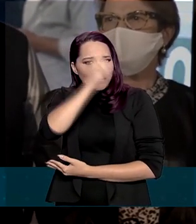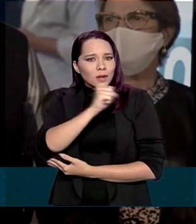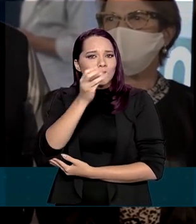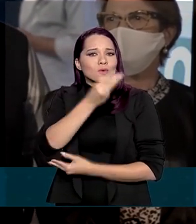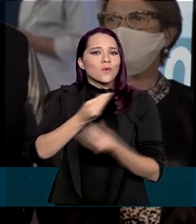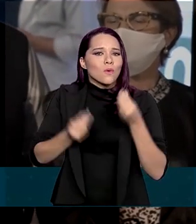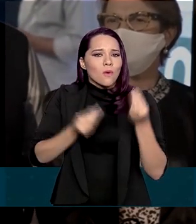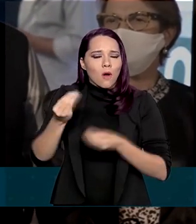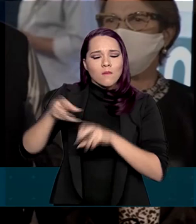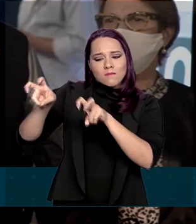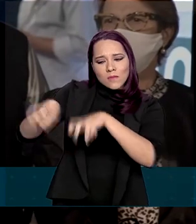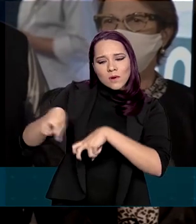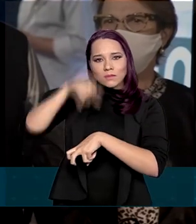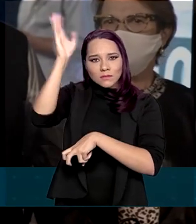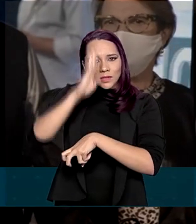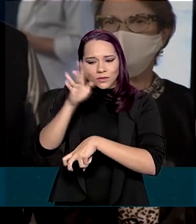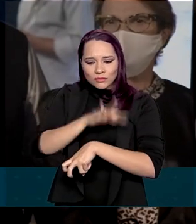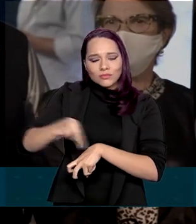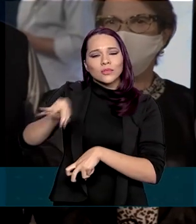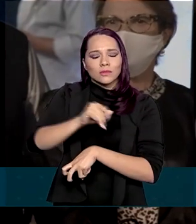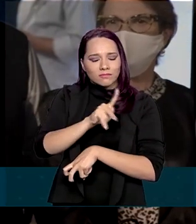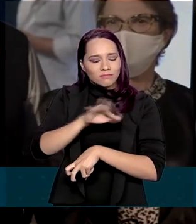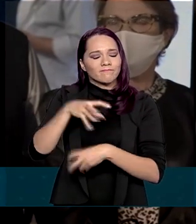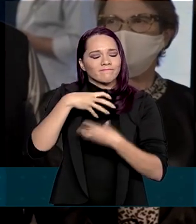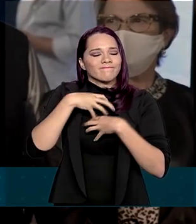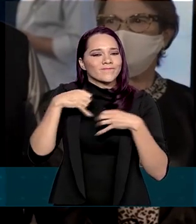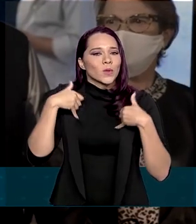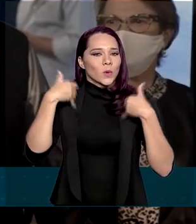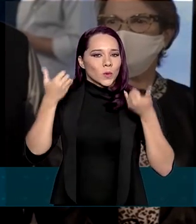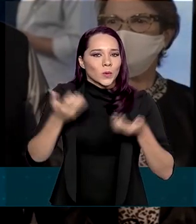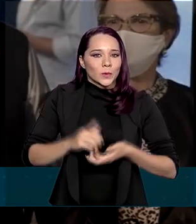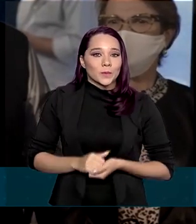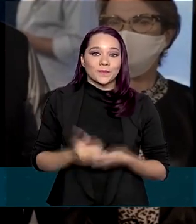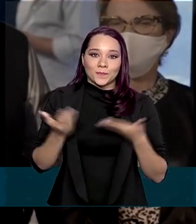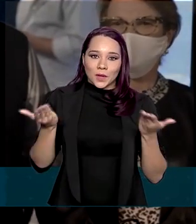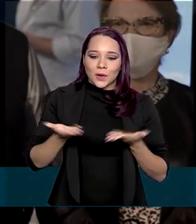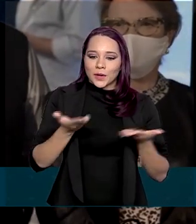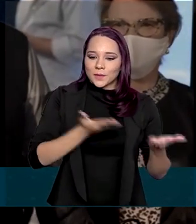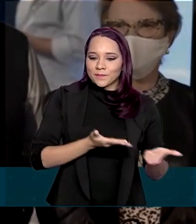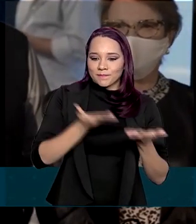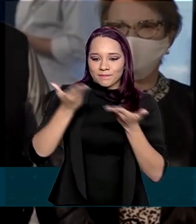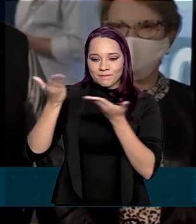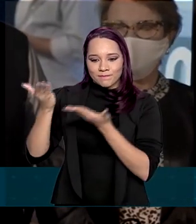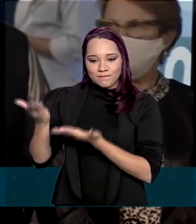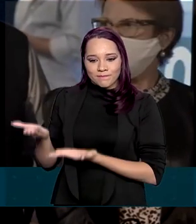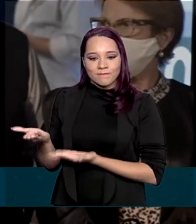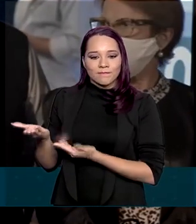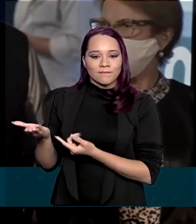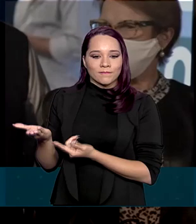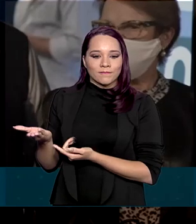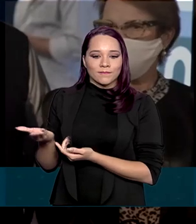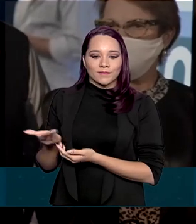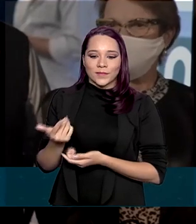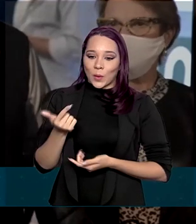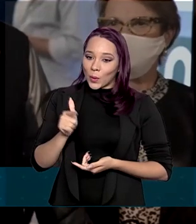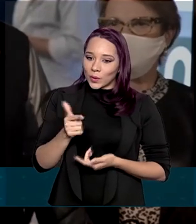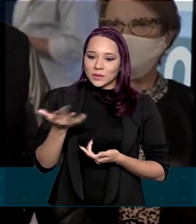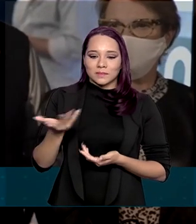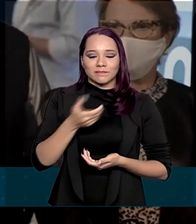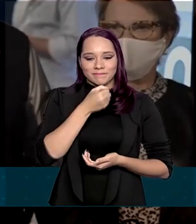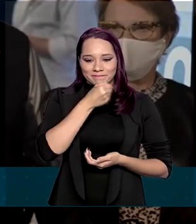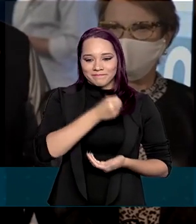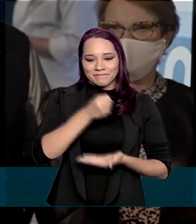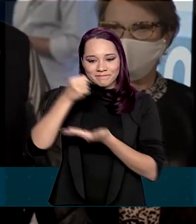brasileiro, que vocês todos terão orgulho. E tenho a honra agora de passar o microfone, aliás, é um outro microfone,